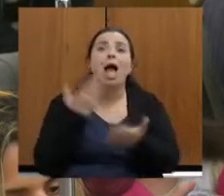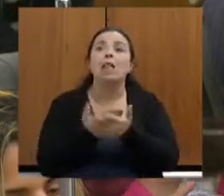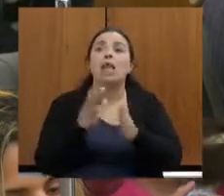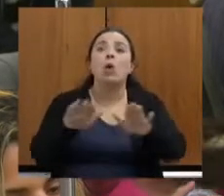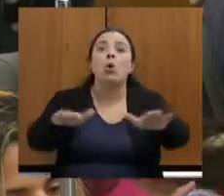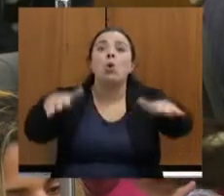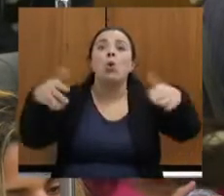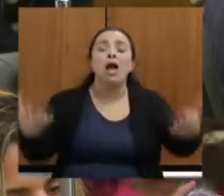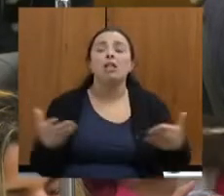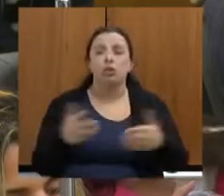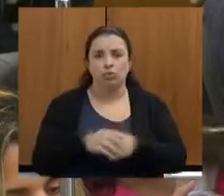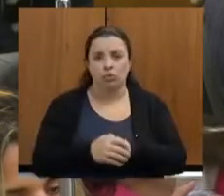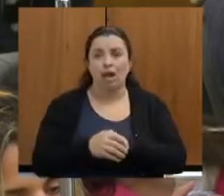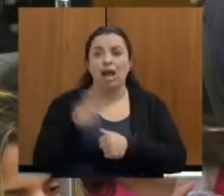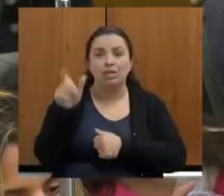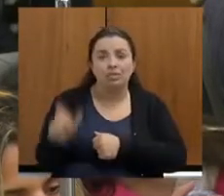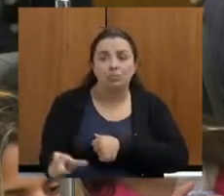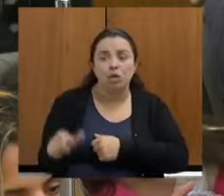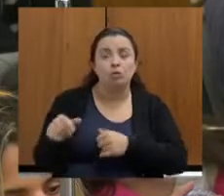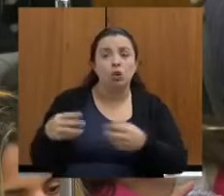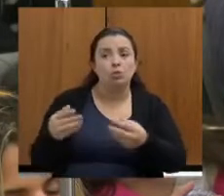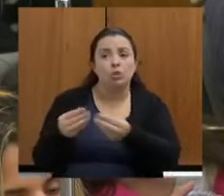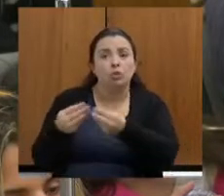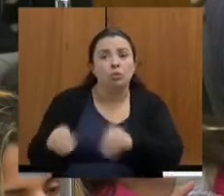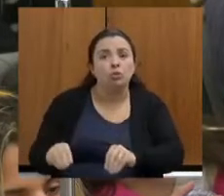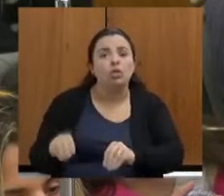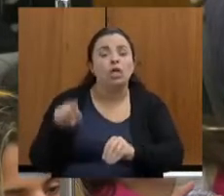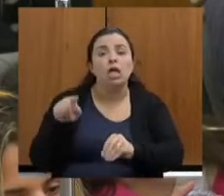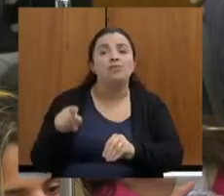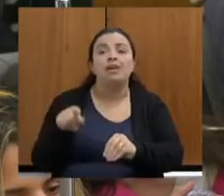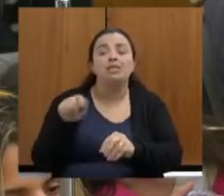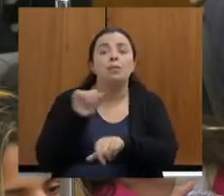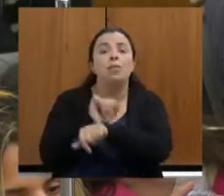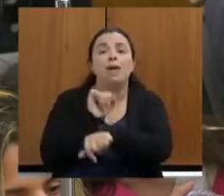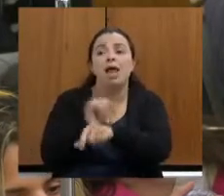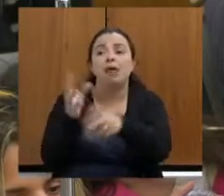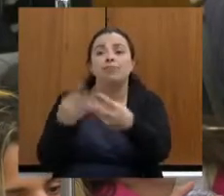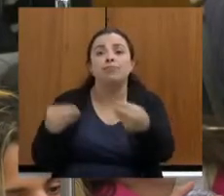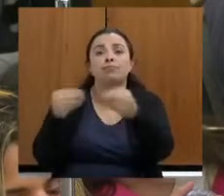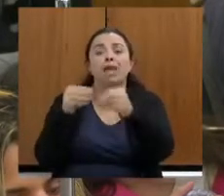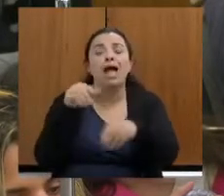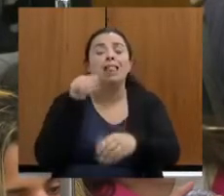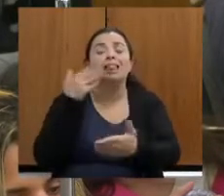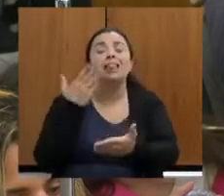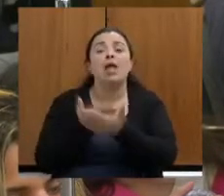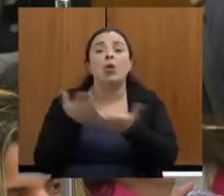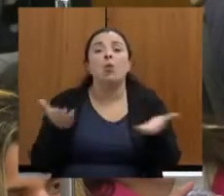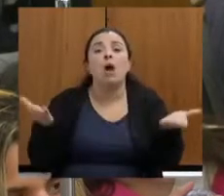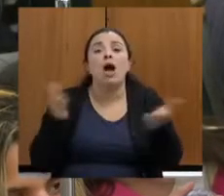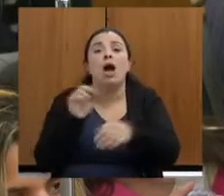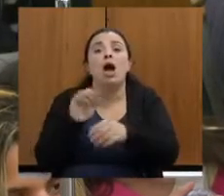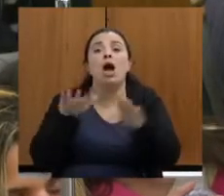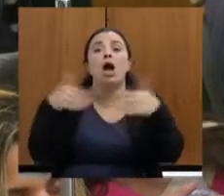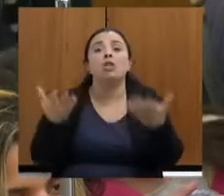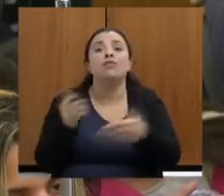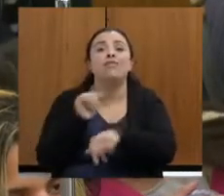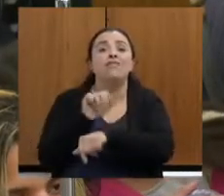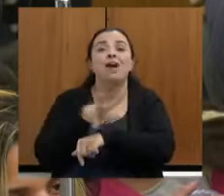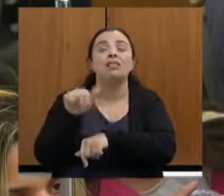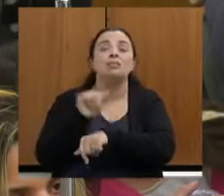essas pessoas atingido vai esperar Isso aí até quando e também